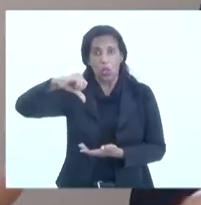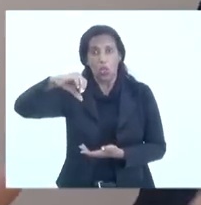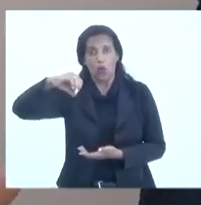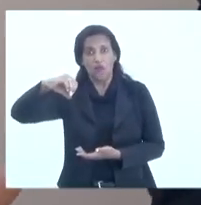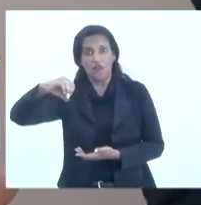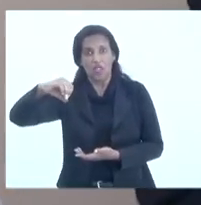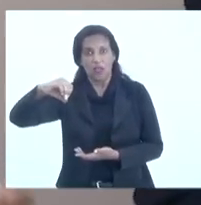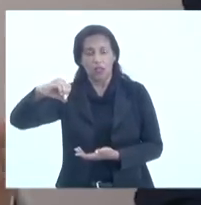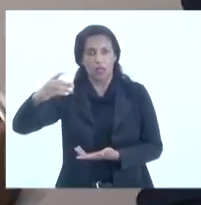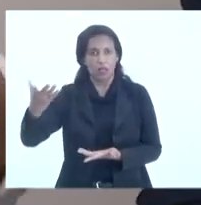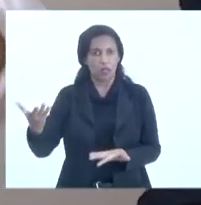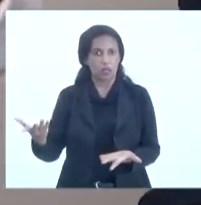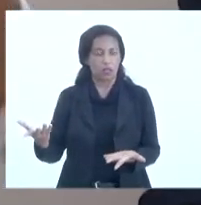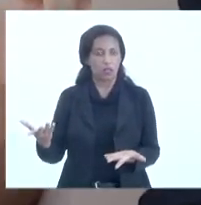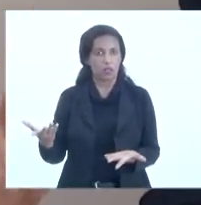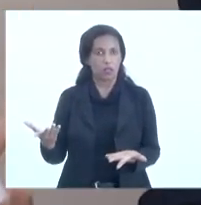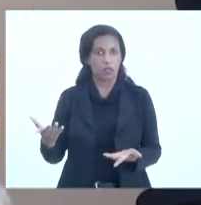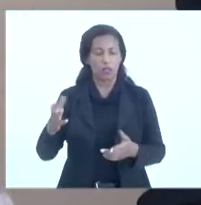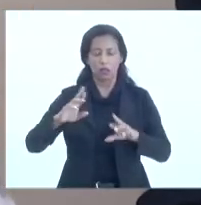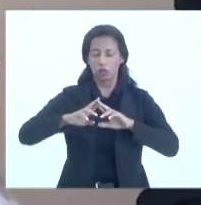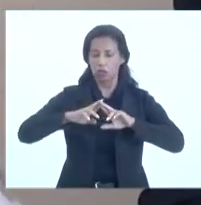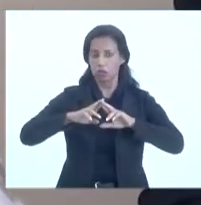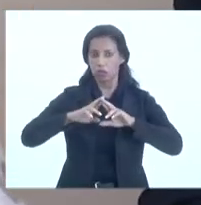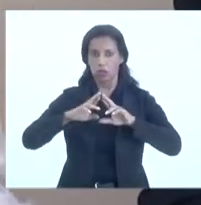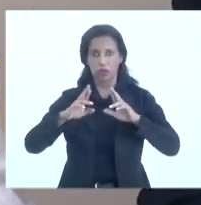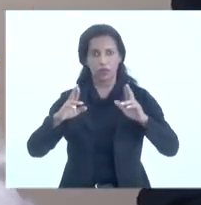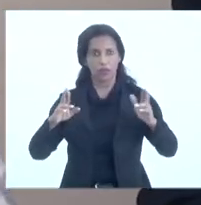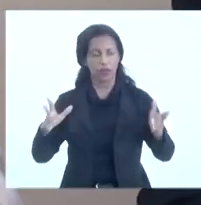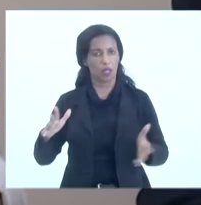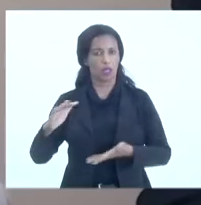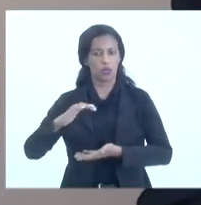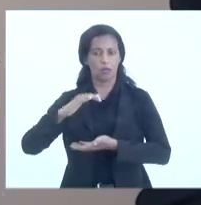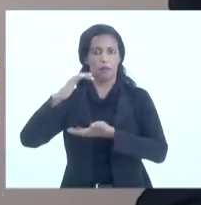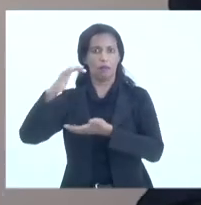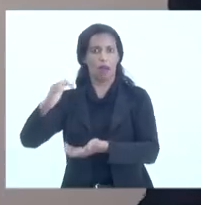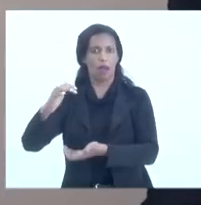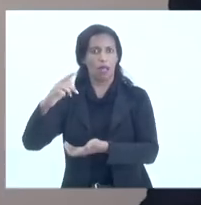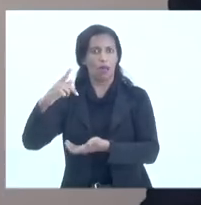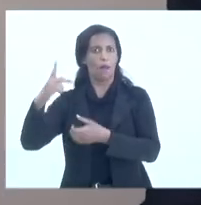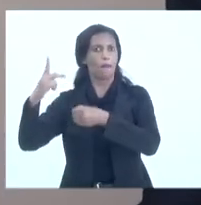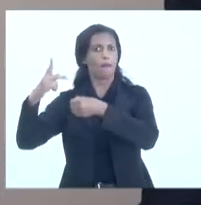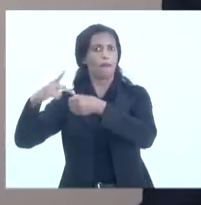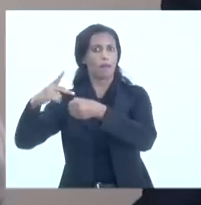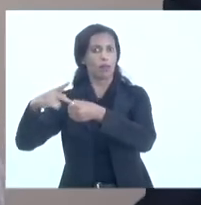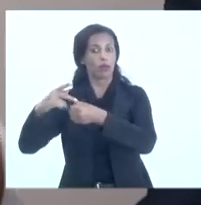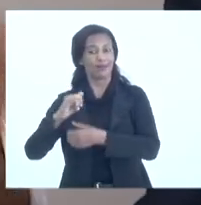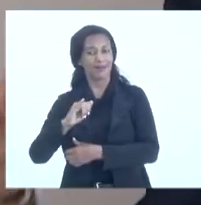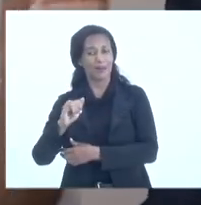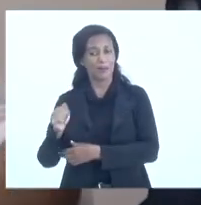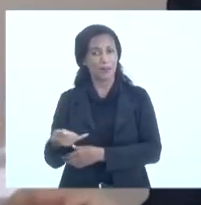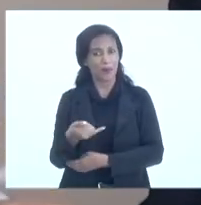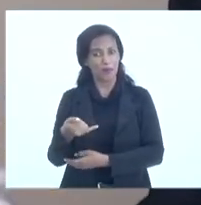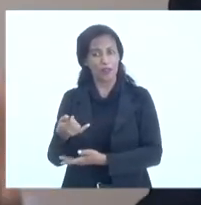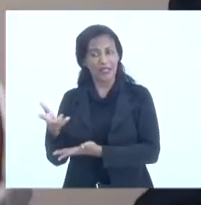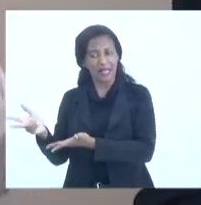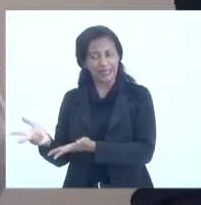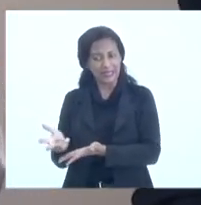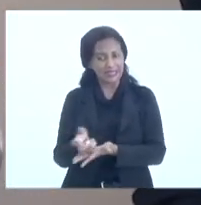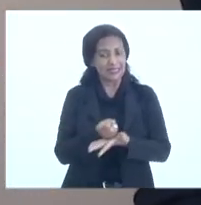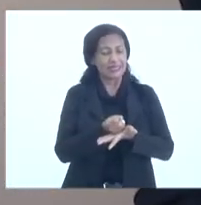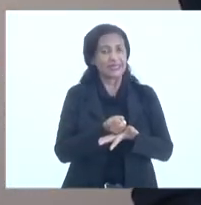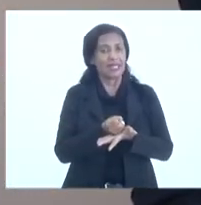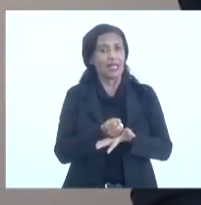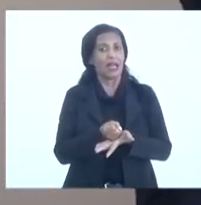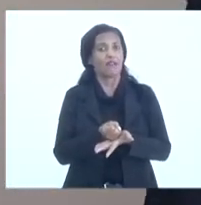7. É um momento completamente diferente em que nós temos que tirar proveito desse momento para fazer investimentos em infraestrutura para